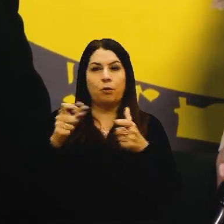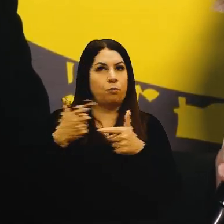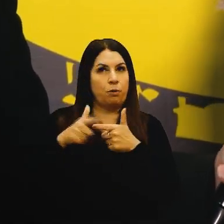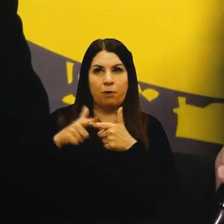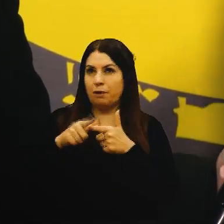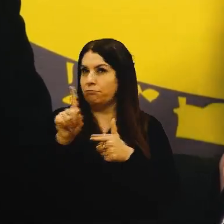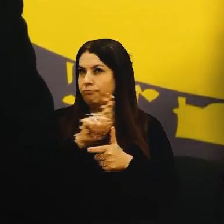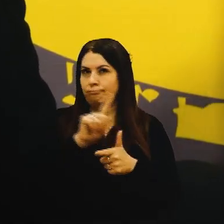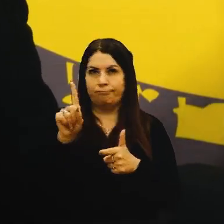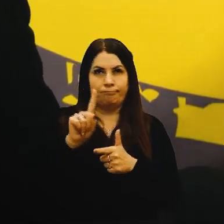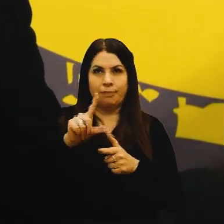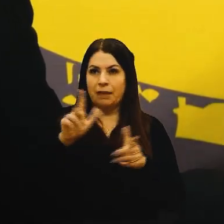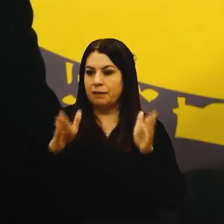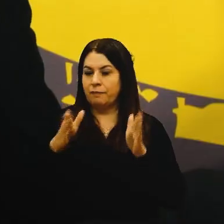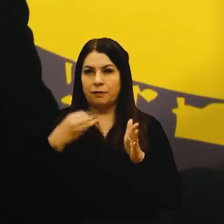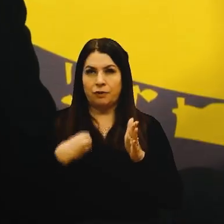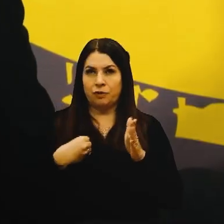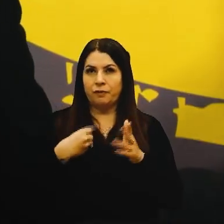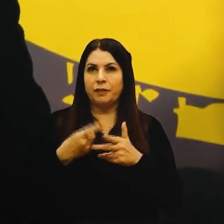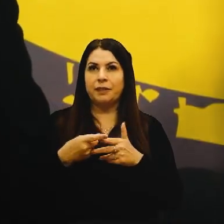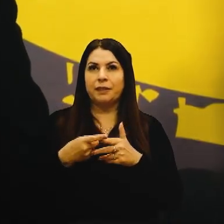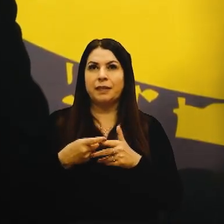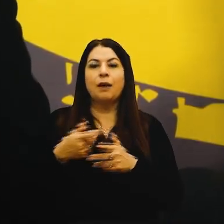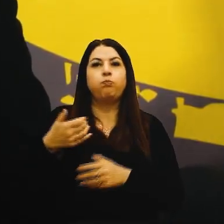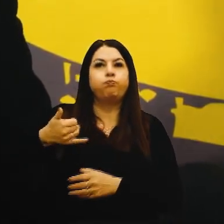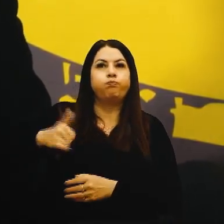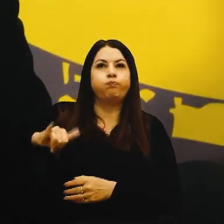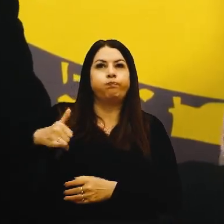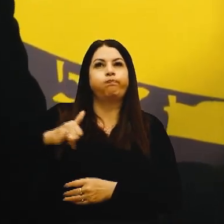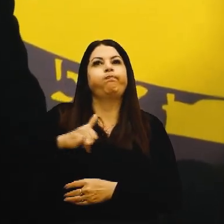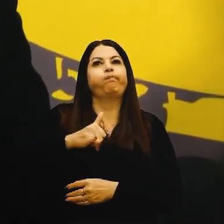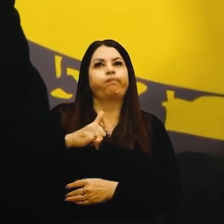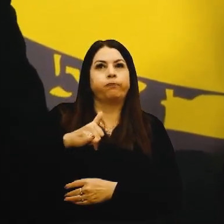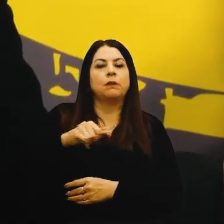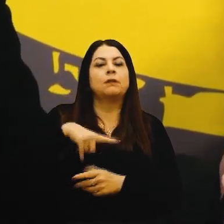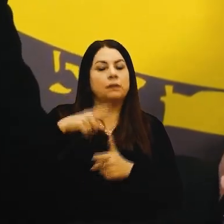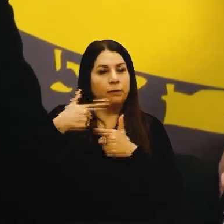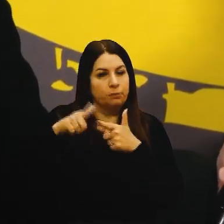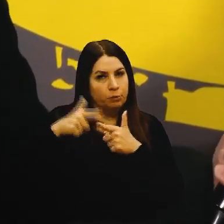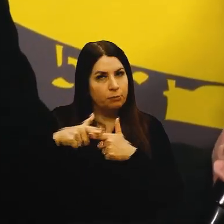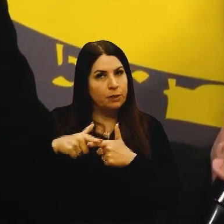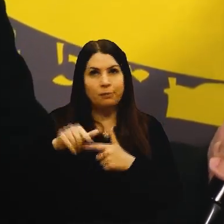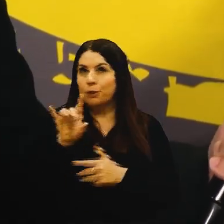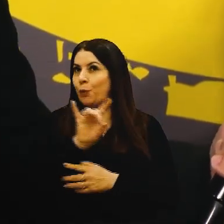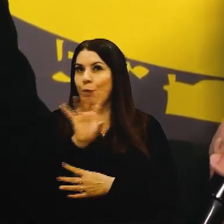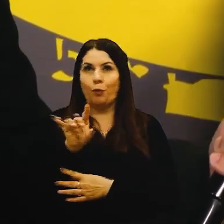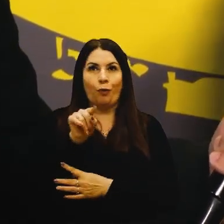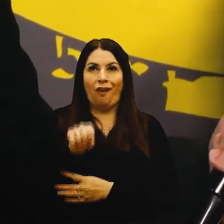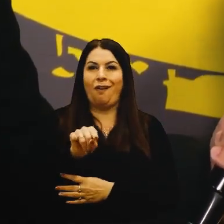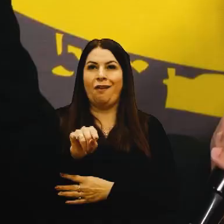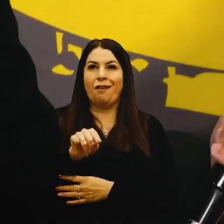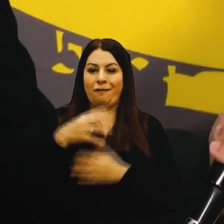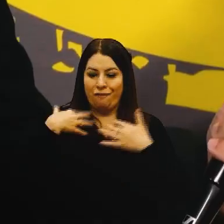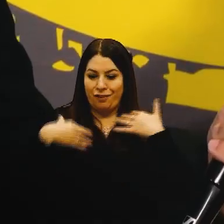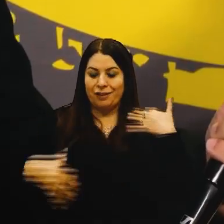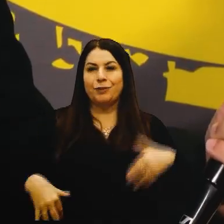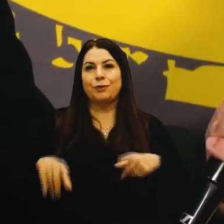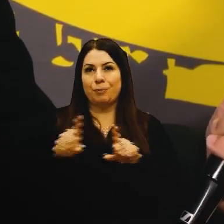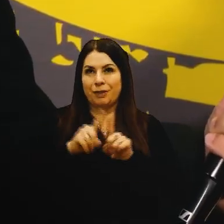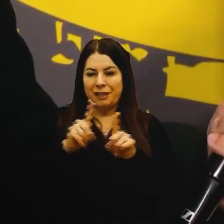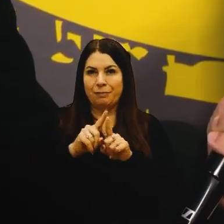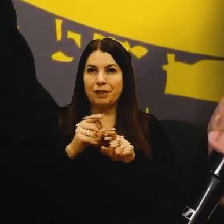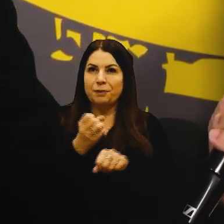nessa fase da vida, e sim a obesidade, que traz problemas não só físico, mas